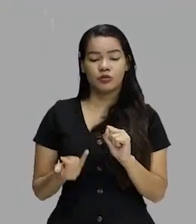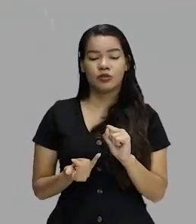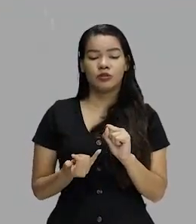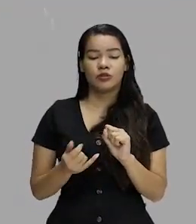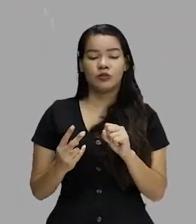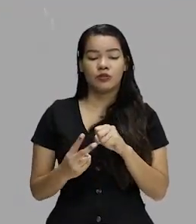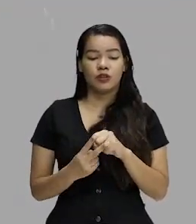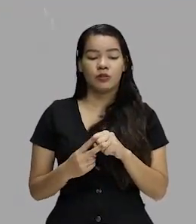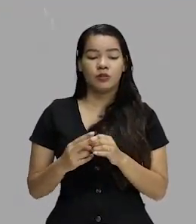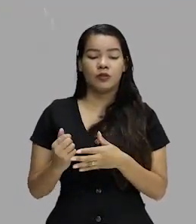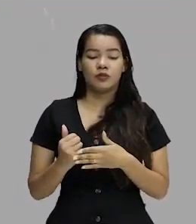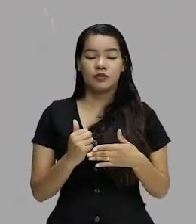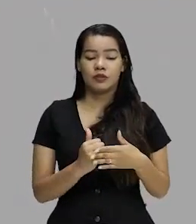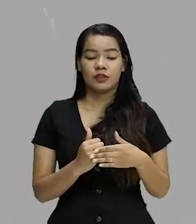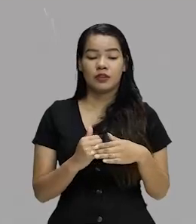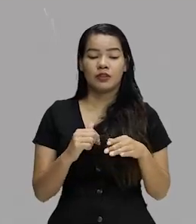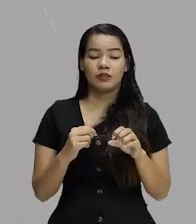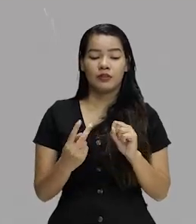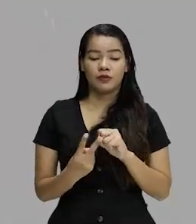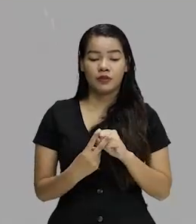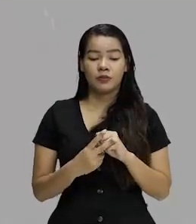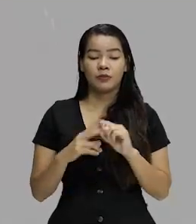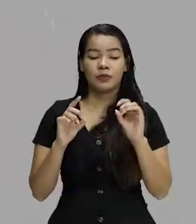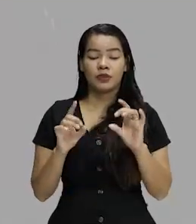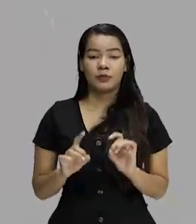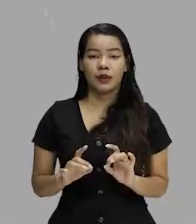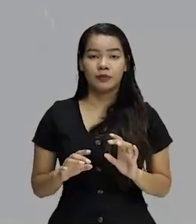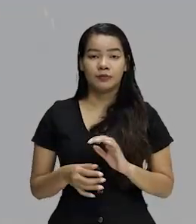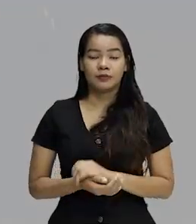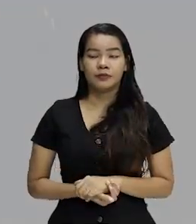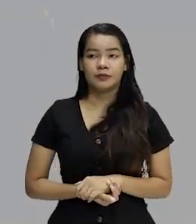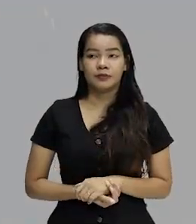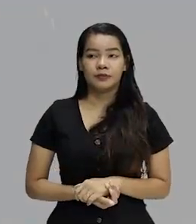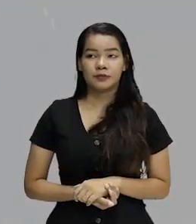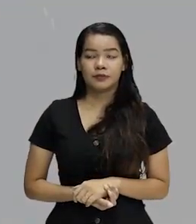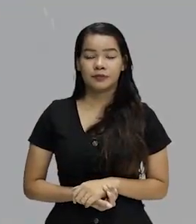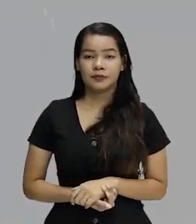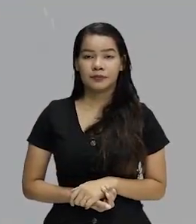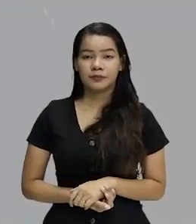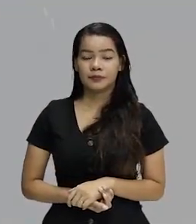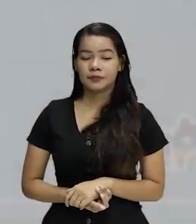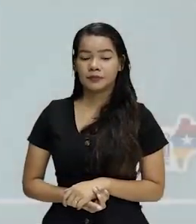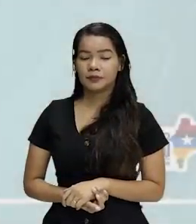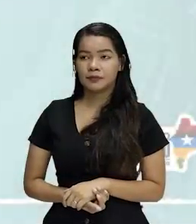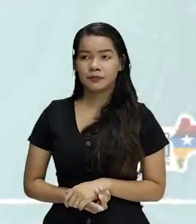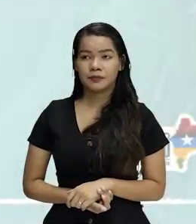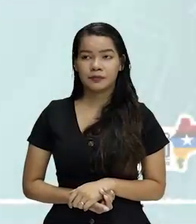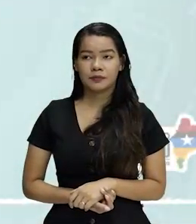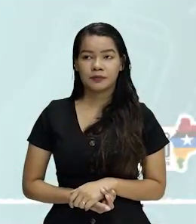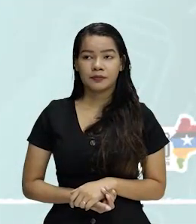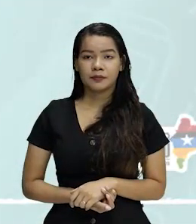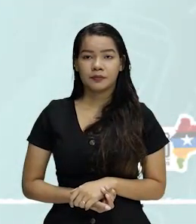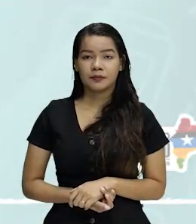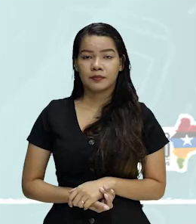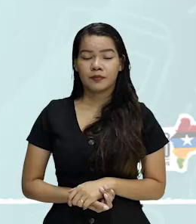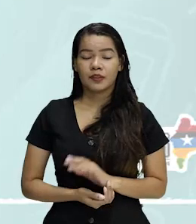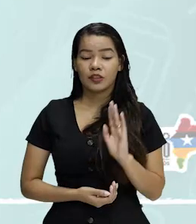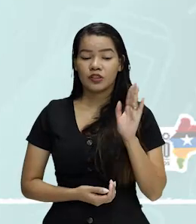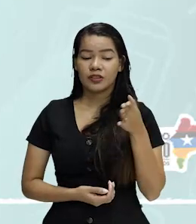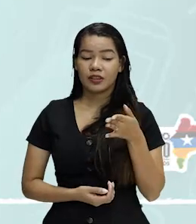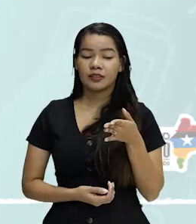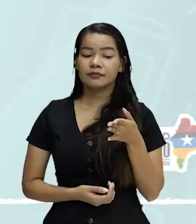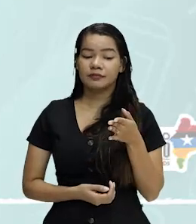principal. Sujeito, verbo auxiliar, verbo principal. Forma afirmativa, sempre com essa estrutura. Na